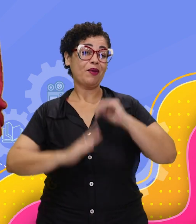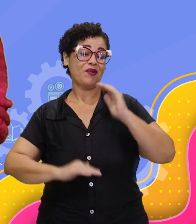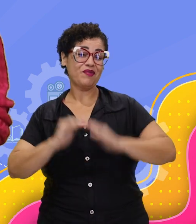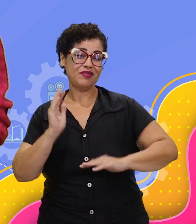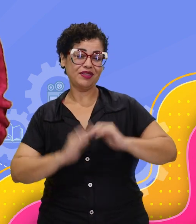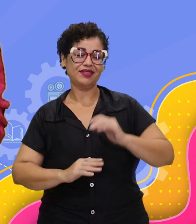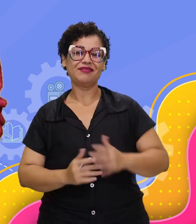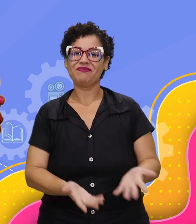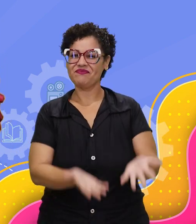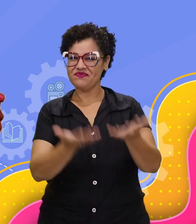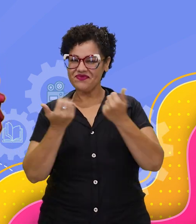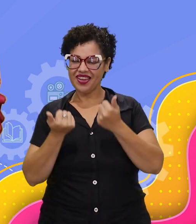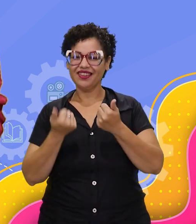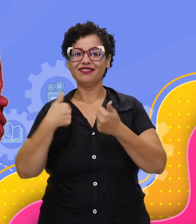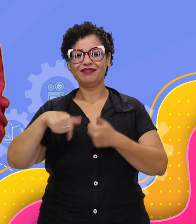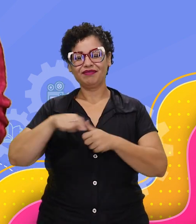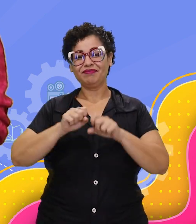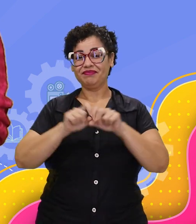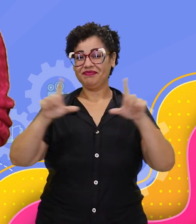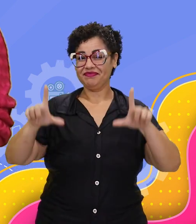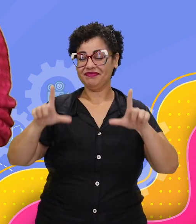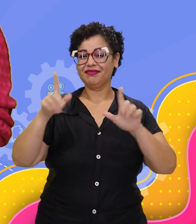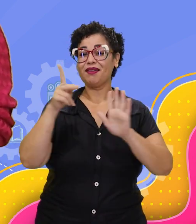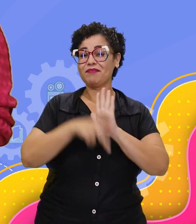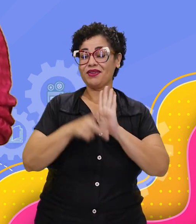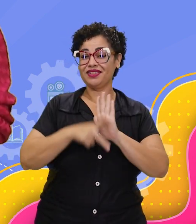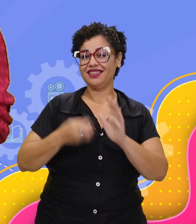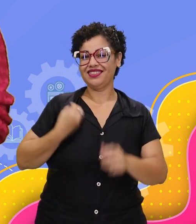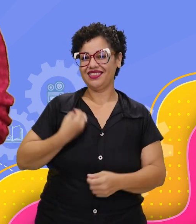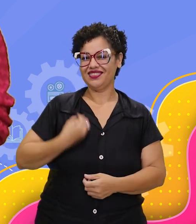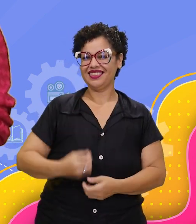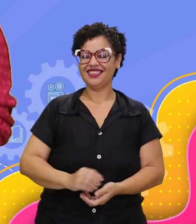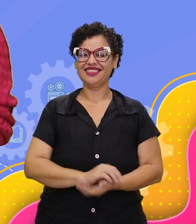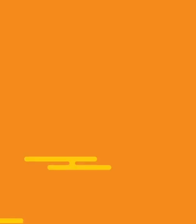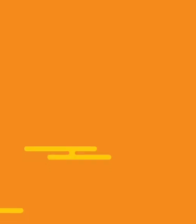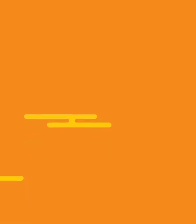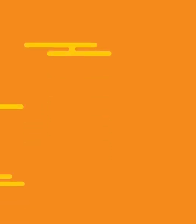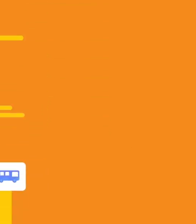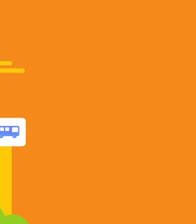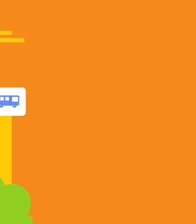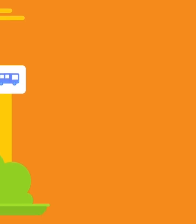historiador. Então vem com a gente no nosso quadro Projeto de Vida.